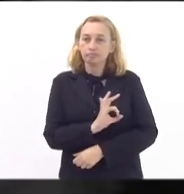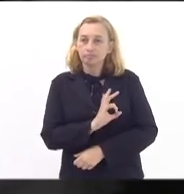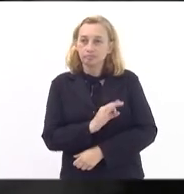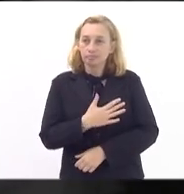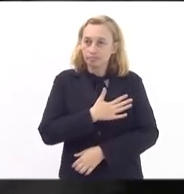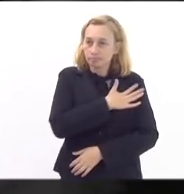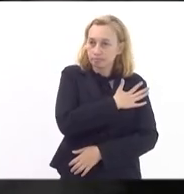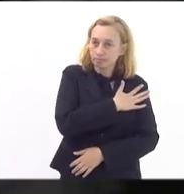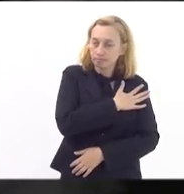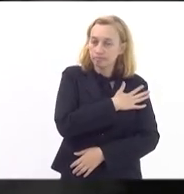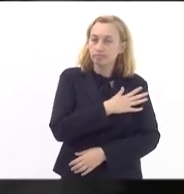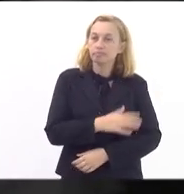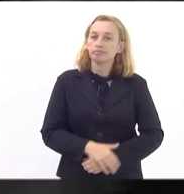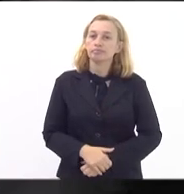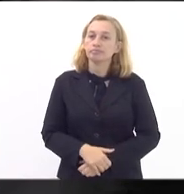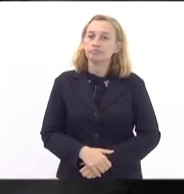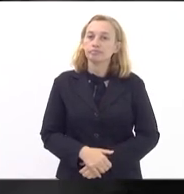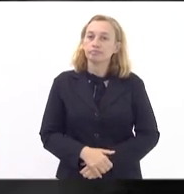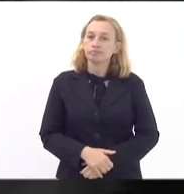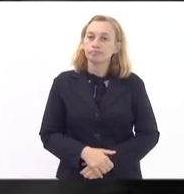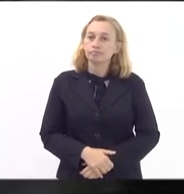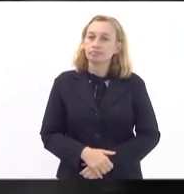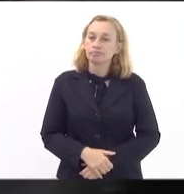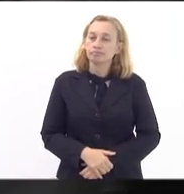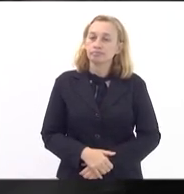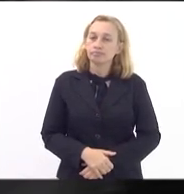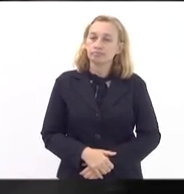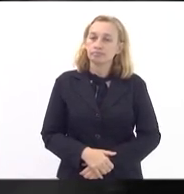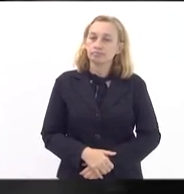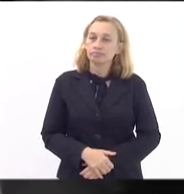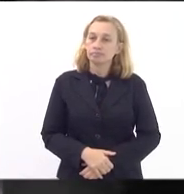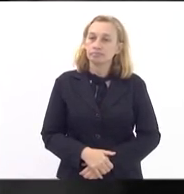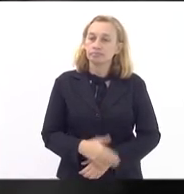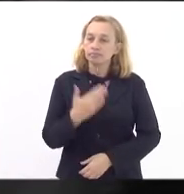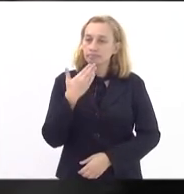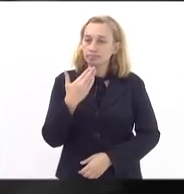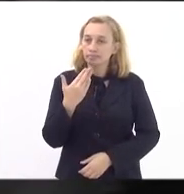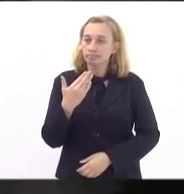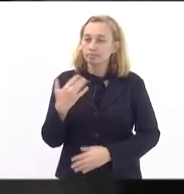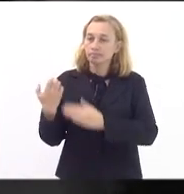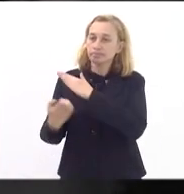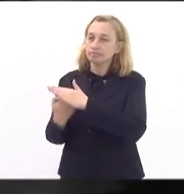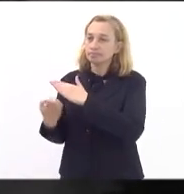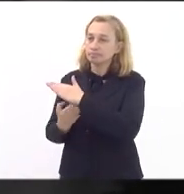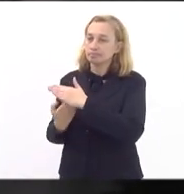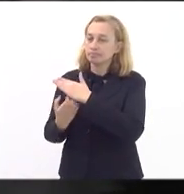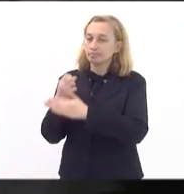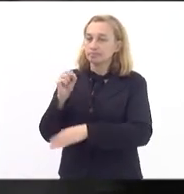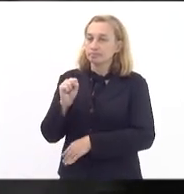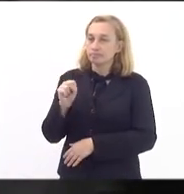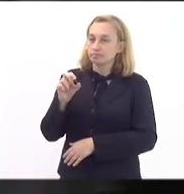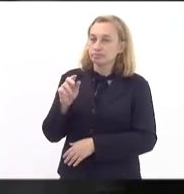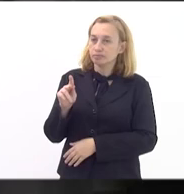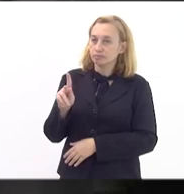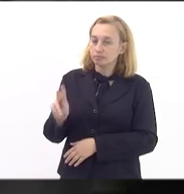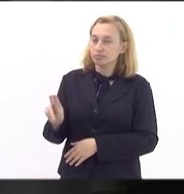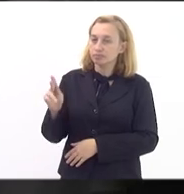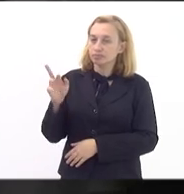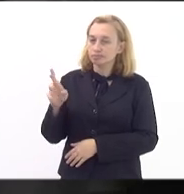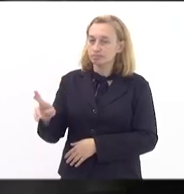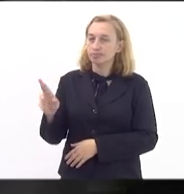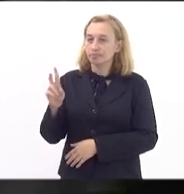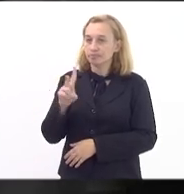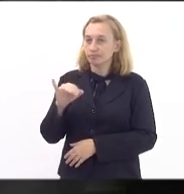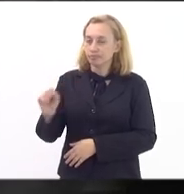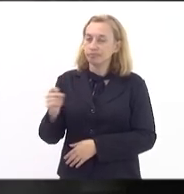Pronto foi muito receptiva a tanto as causa pelos da SuperVia quanto os nossos e também a polícia